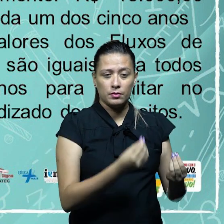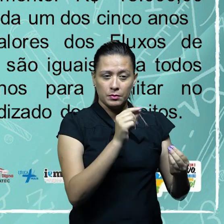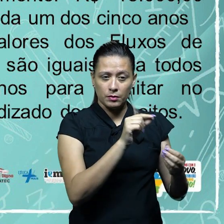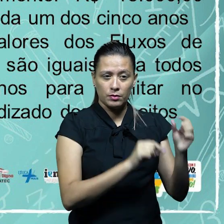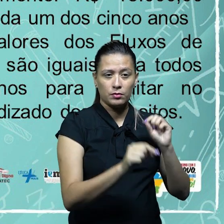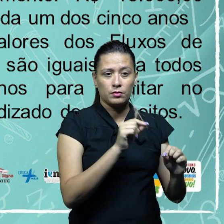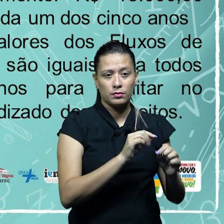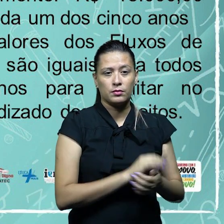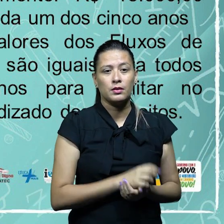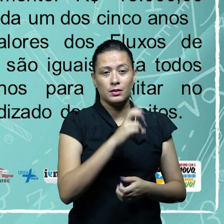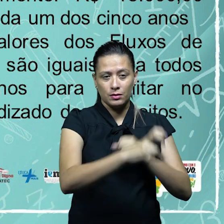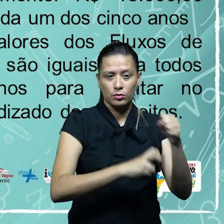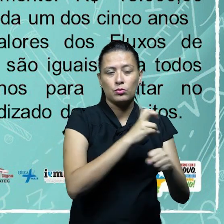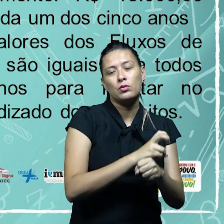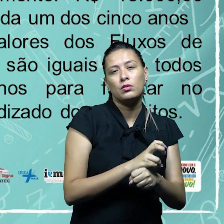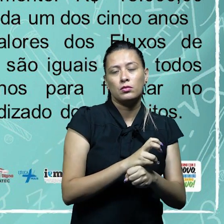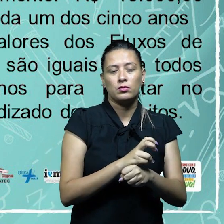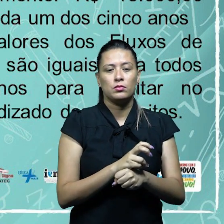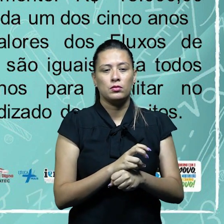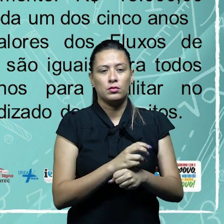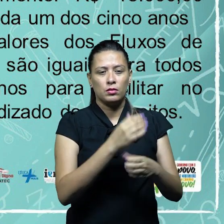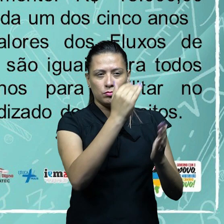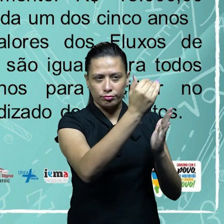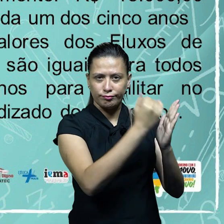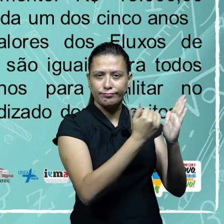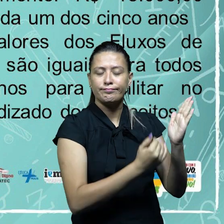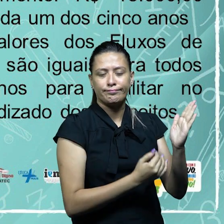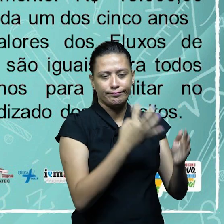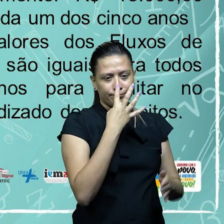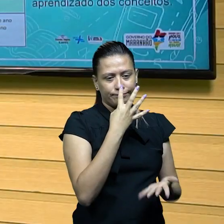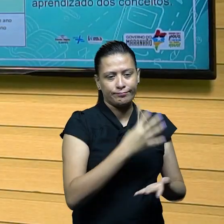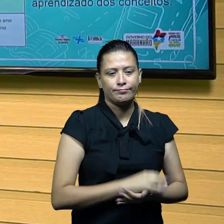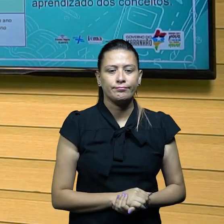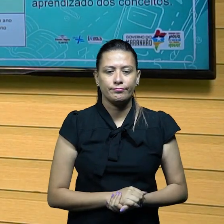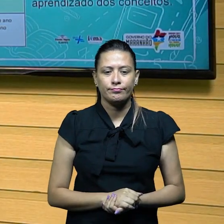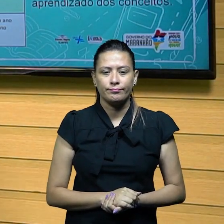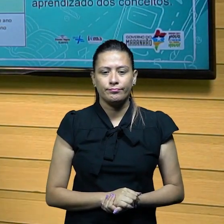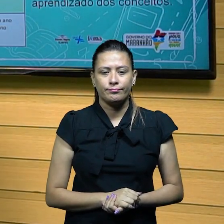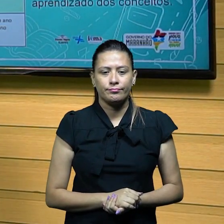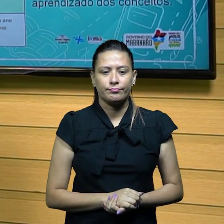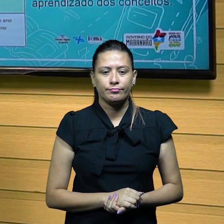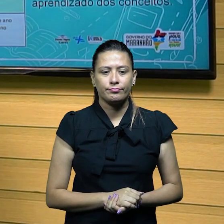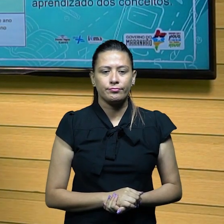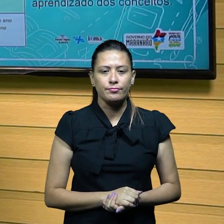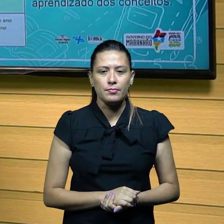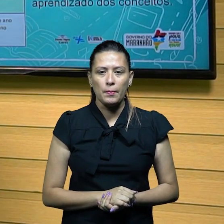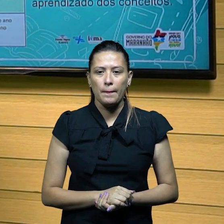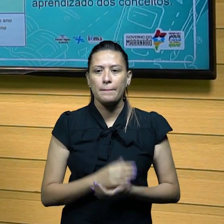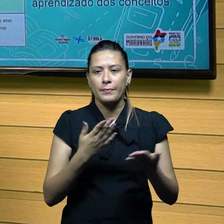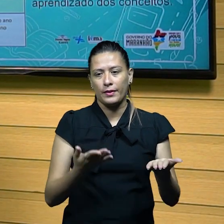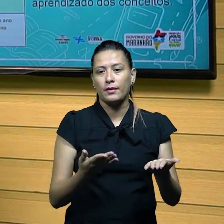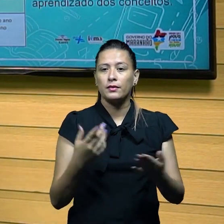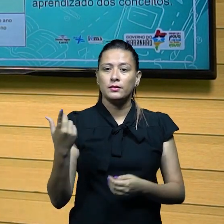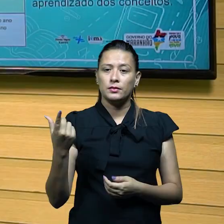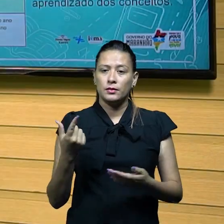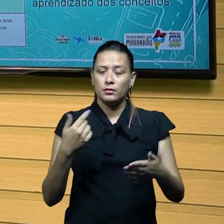período de 5 anos, tá? Os valores do fluxo de caixa são iguais para todos os anos. Então, para facilitar o nosso cálculo, nós vamos trabalhar com valor